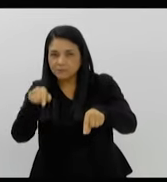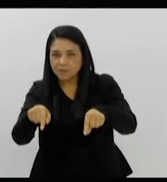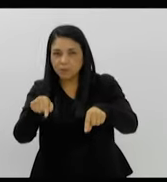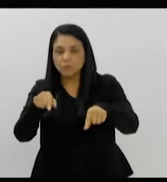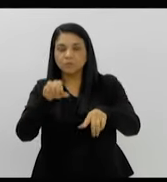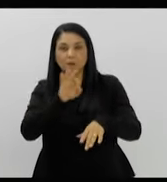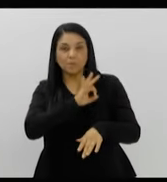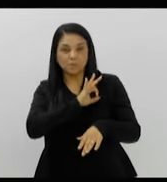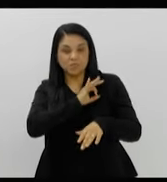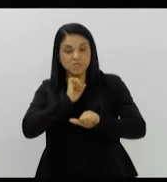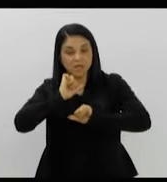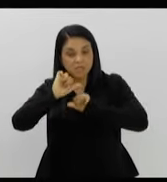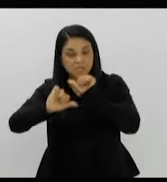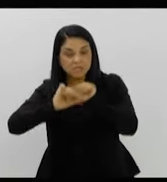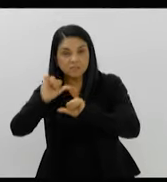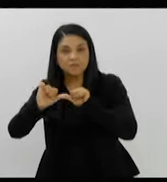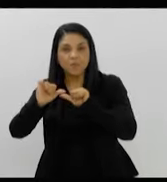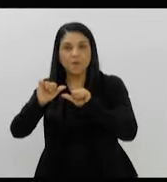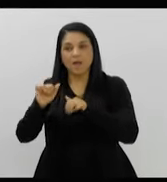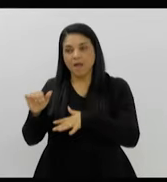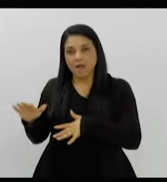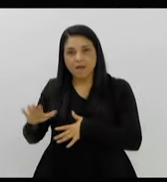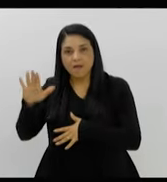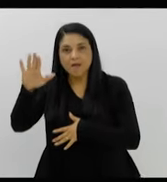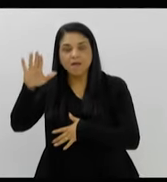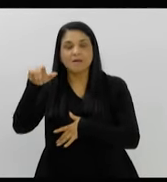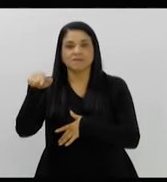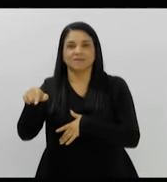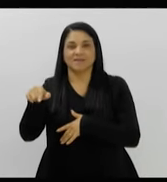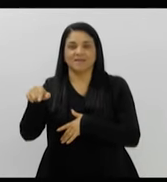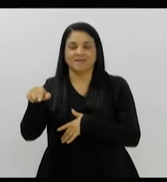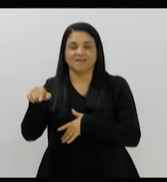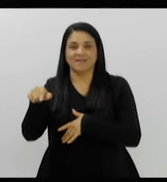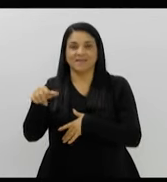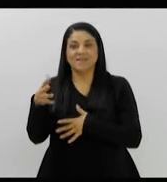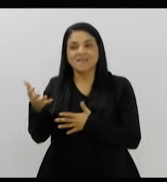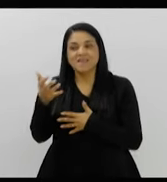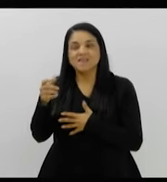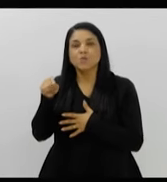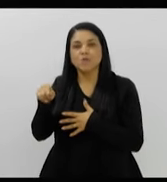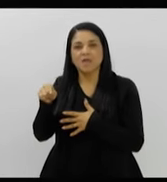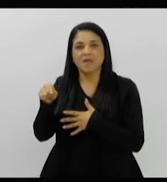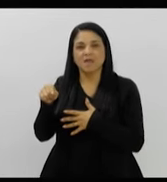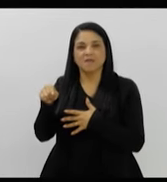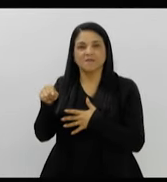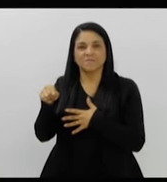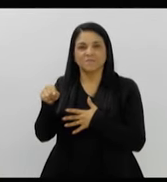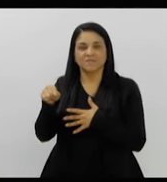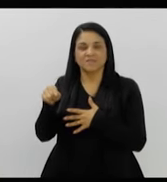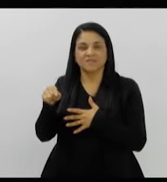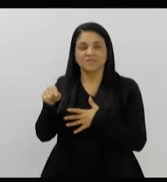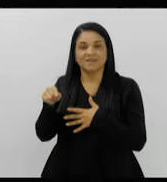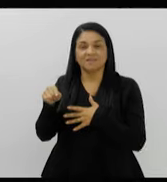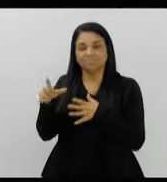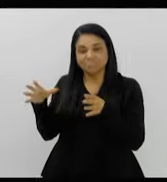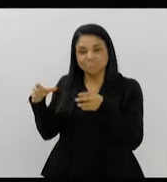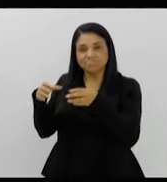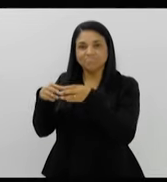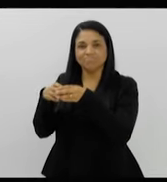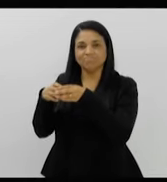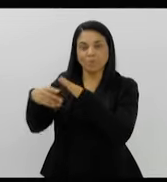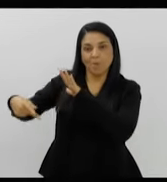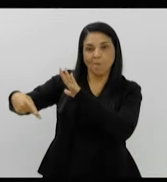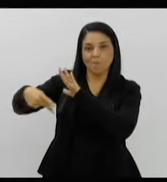Muitas comunidades em Currais eleitorais para a facção do Senhor Eduardo Pais porque nós